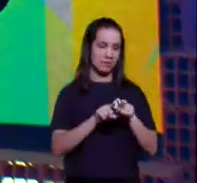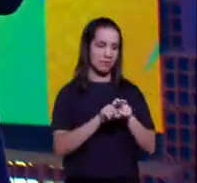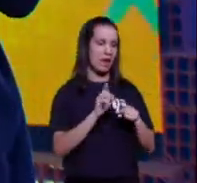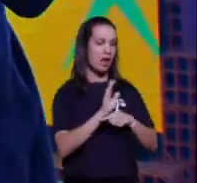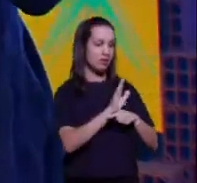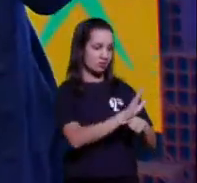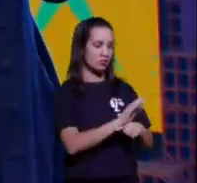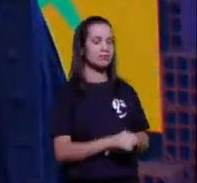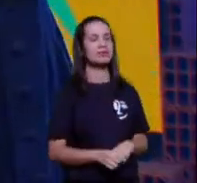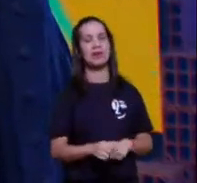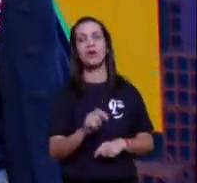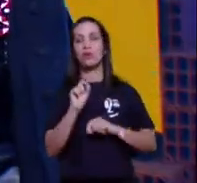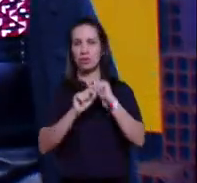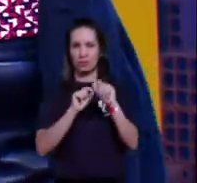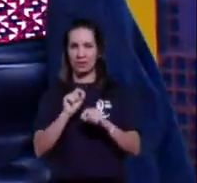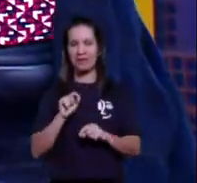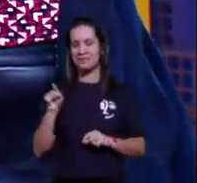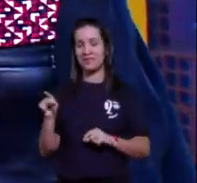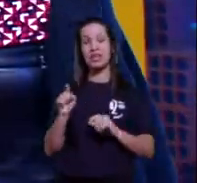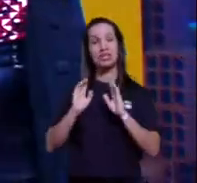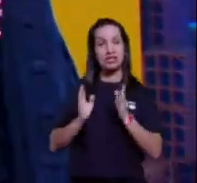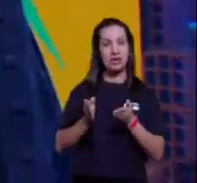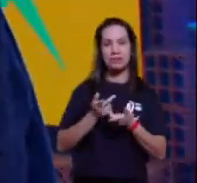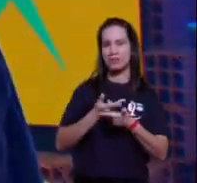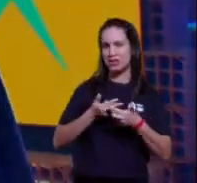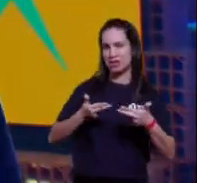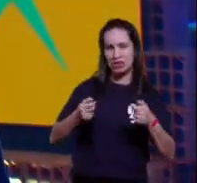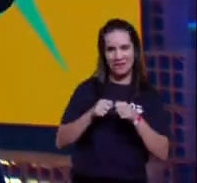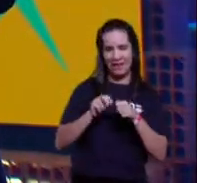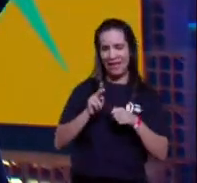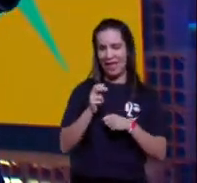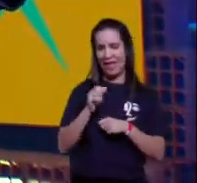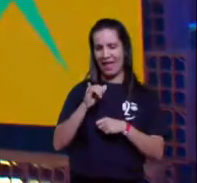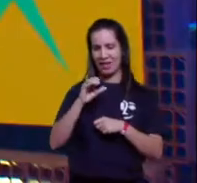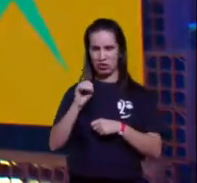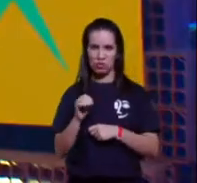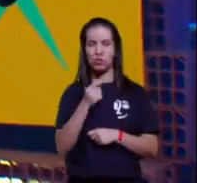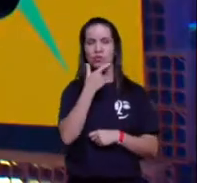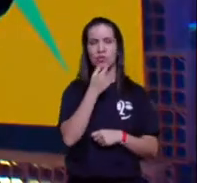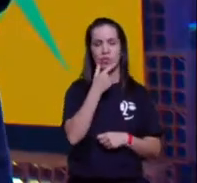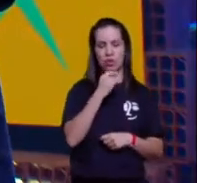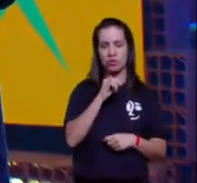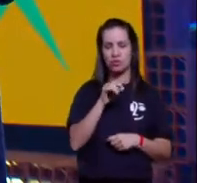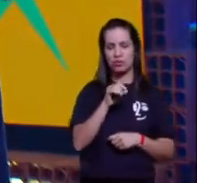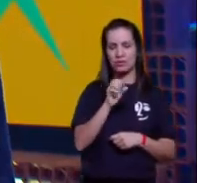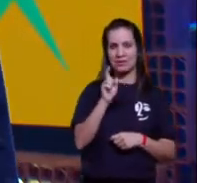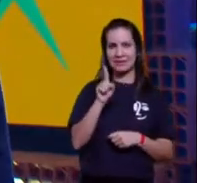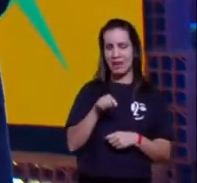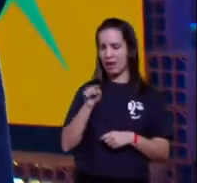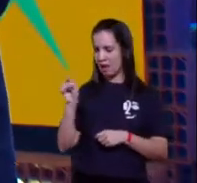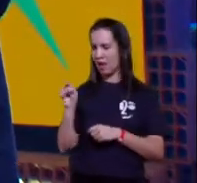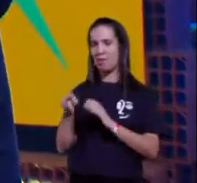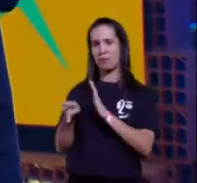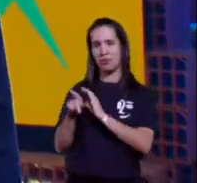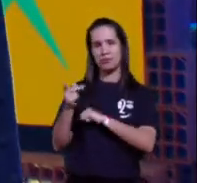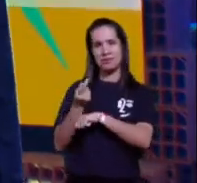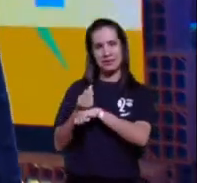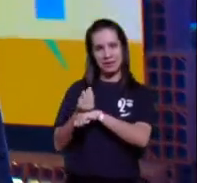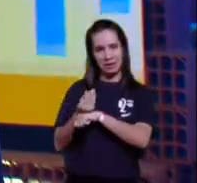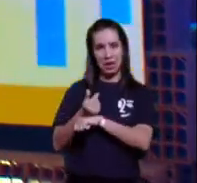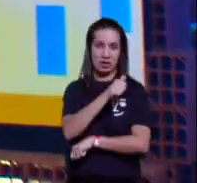da Paz. O Hélio faz um monte de coisa maneira. O Joseph Bryce, por exemplo, da Rede Santander, lá do Rio de Janeiro,